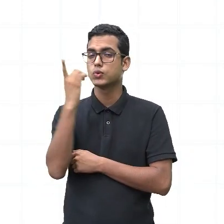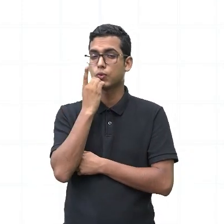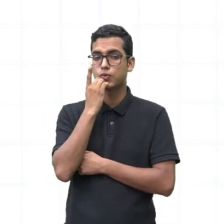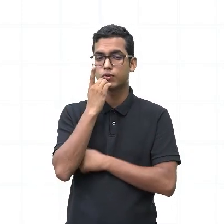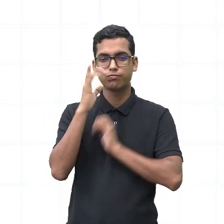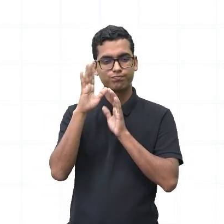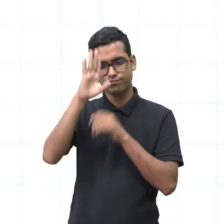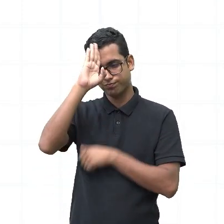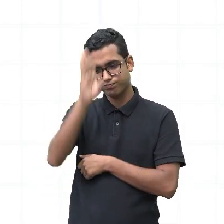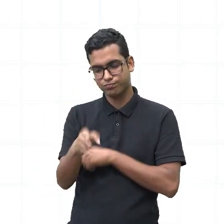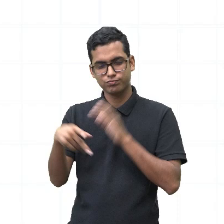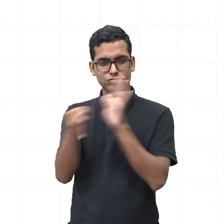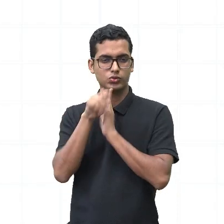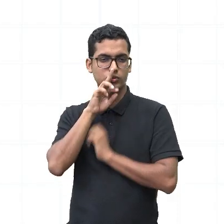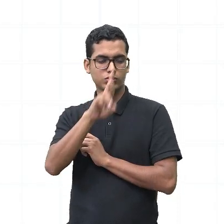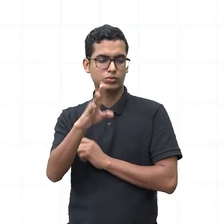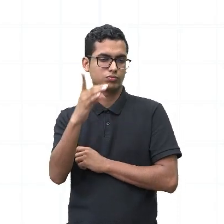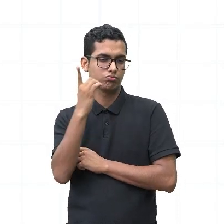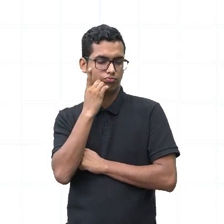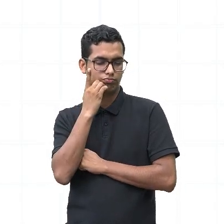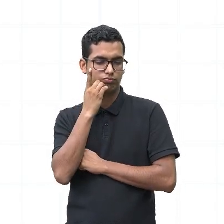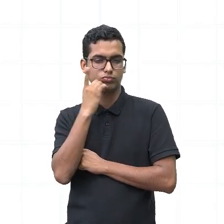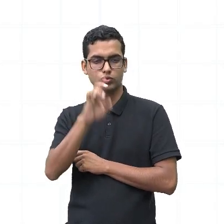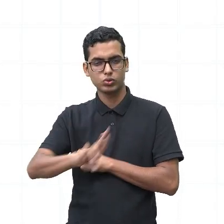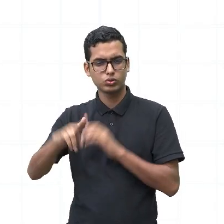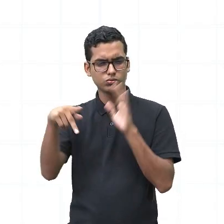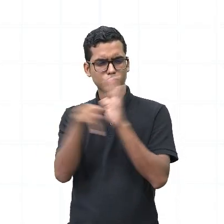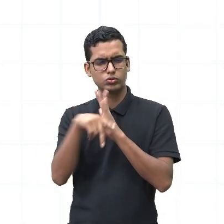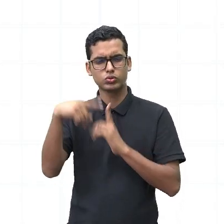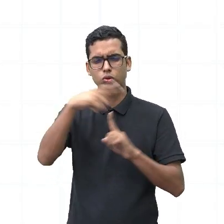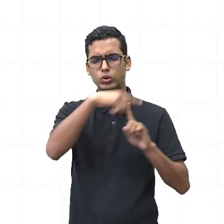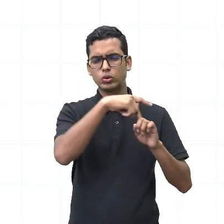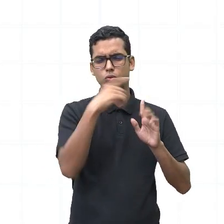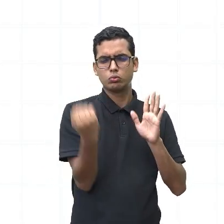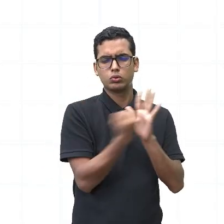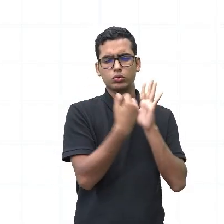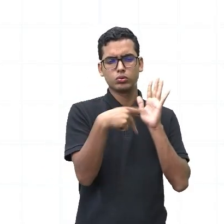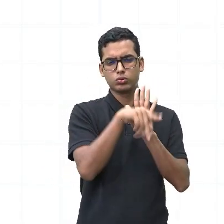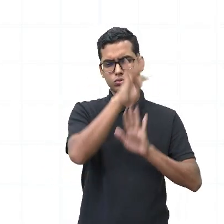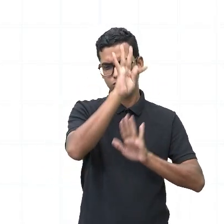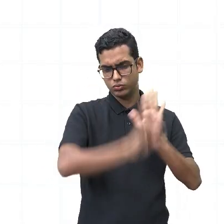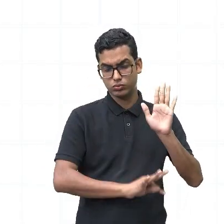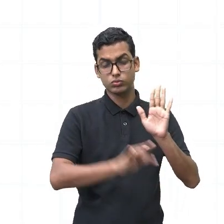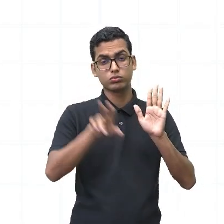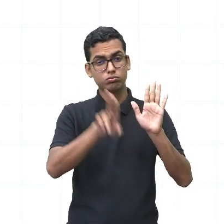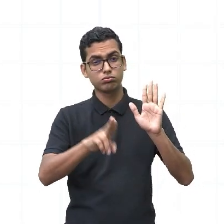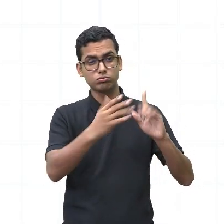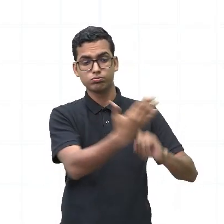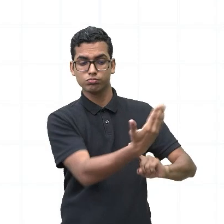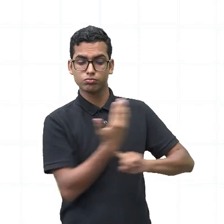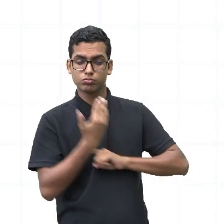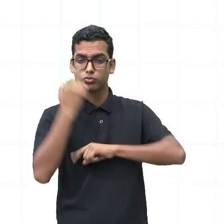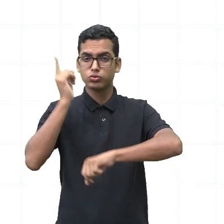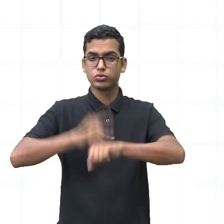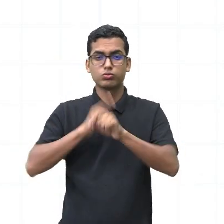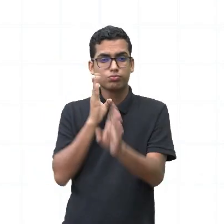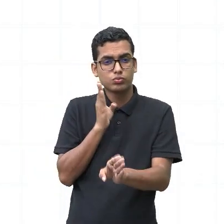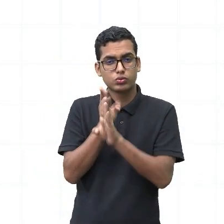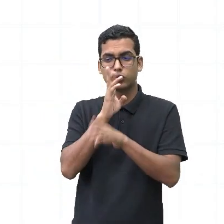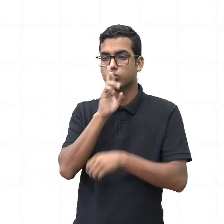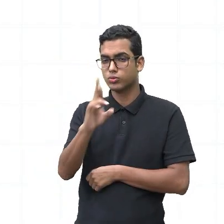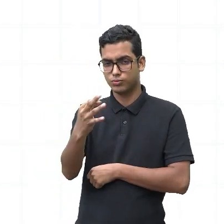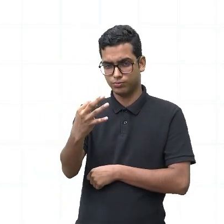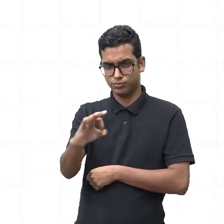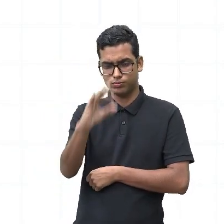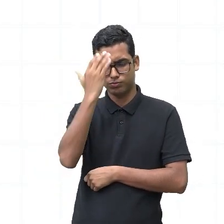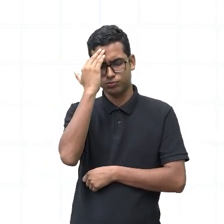para a data, certo? Então, usar marcas tipográficas nos ajudam bastante a chegar às respostas, certo?